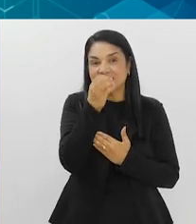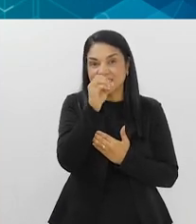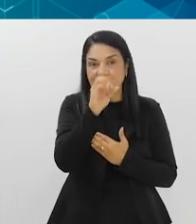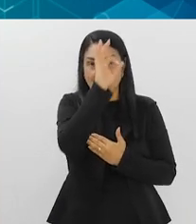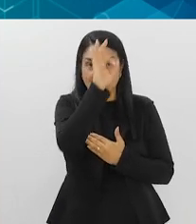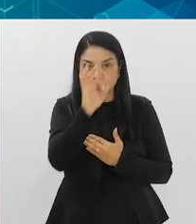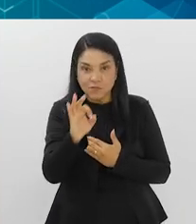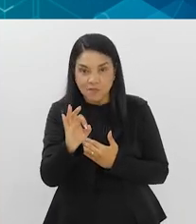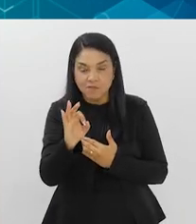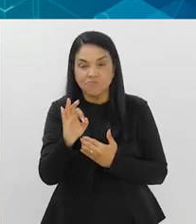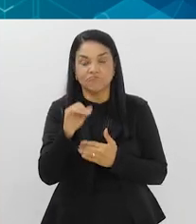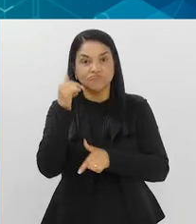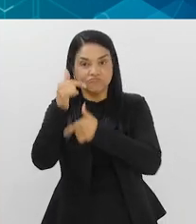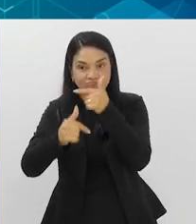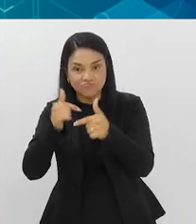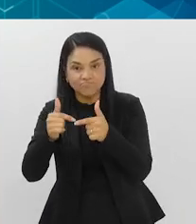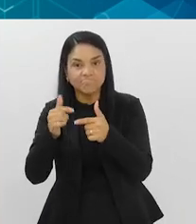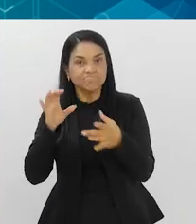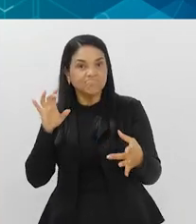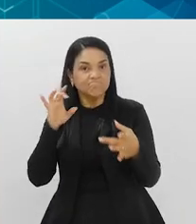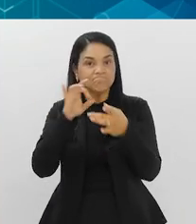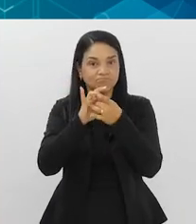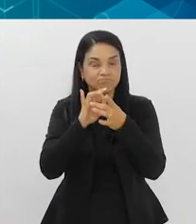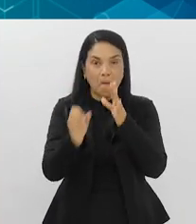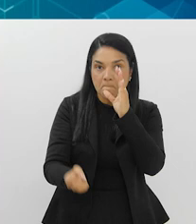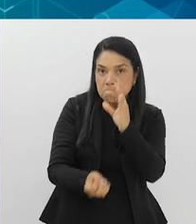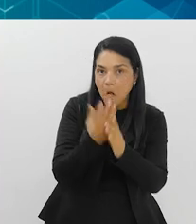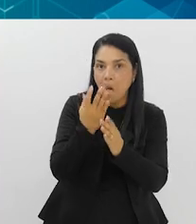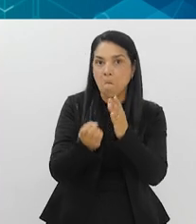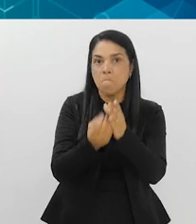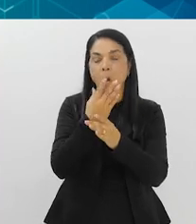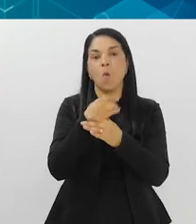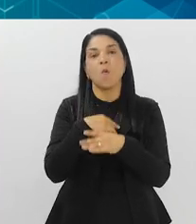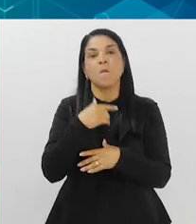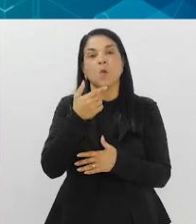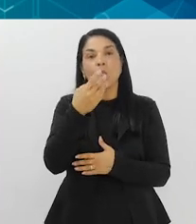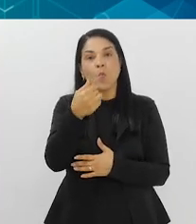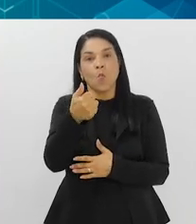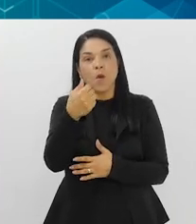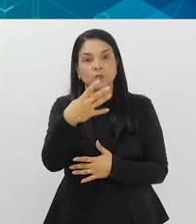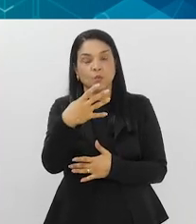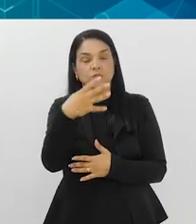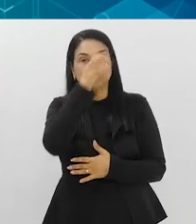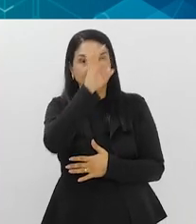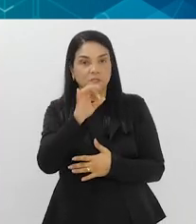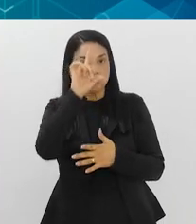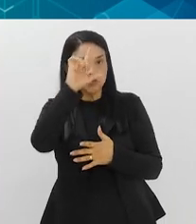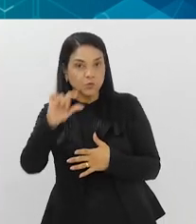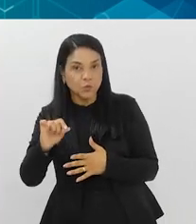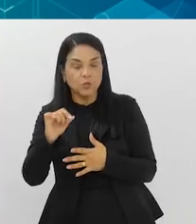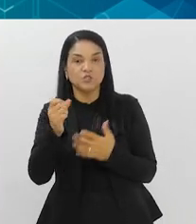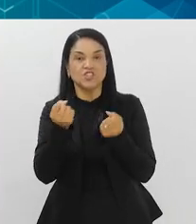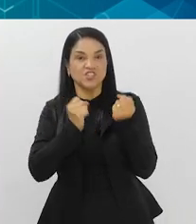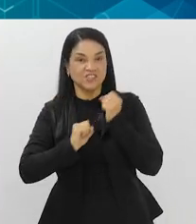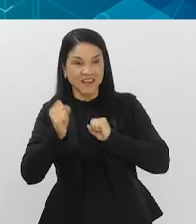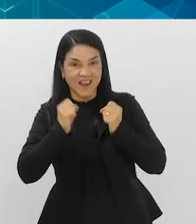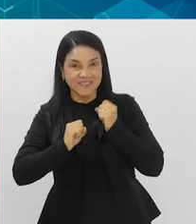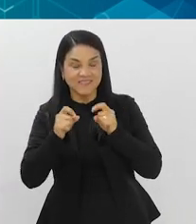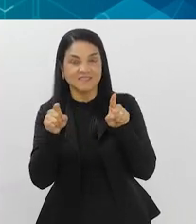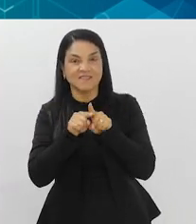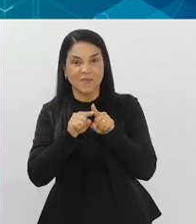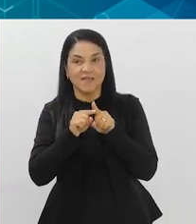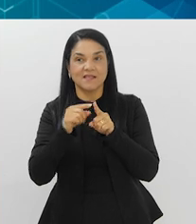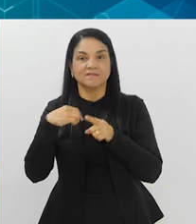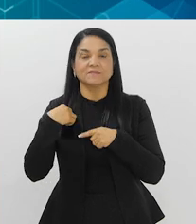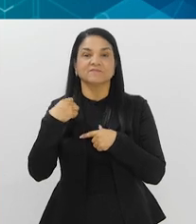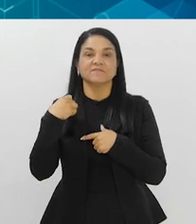dos colaboradores disseram estar mais engajados, é uma redução de 14% de estresse, 30% de redução de ansiedade também no